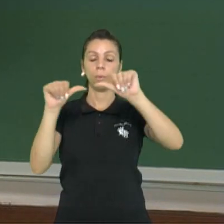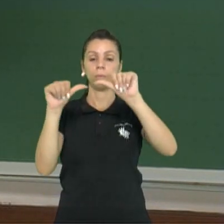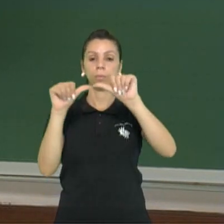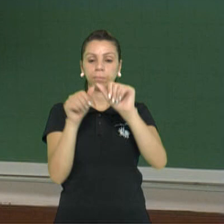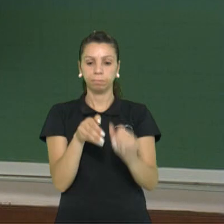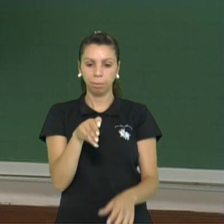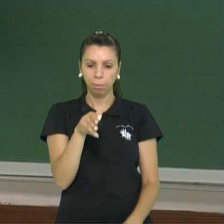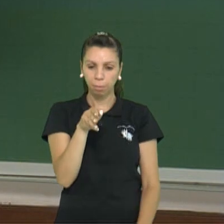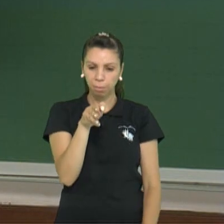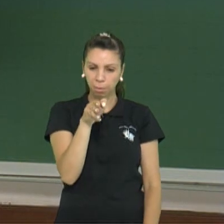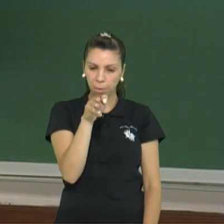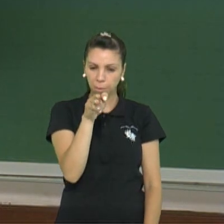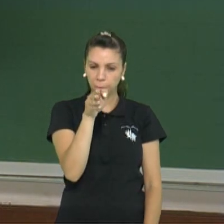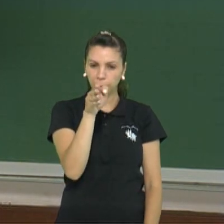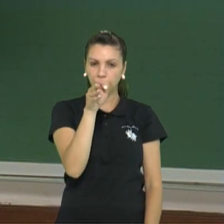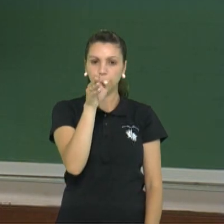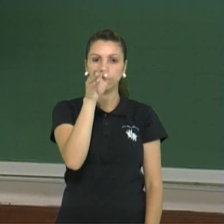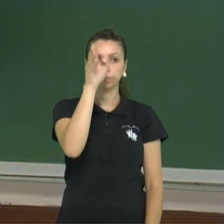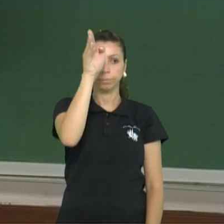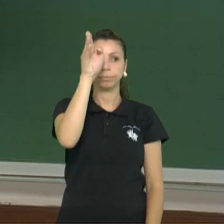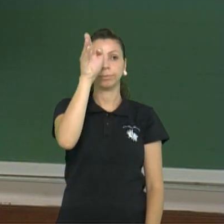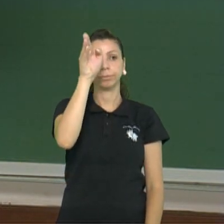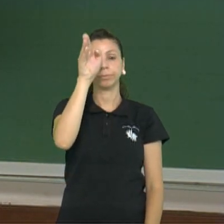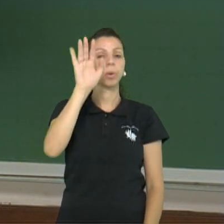ó, no eixo de simetria?